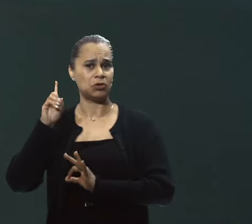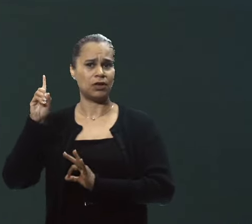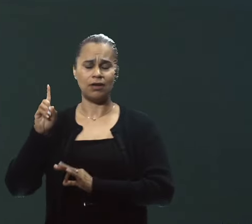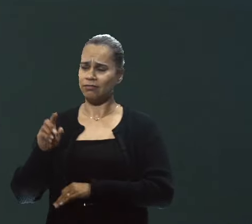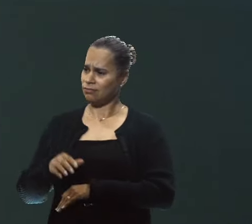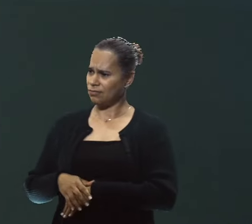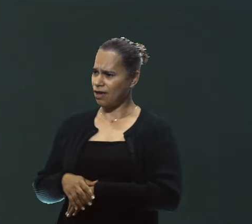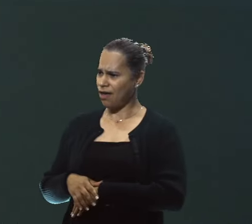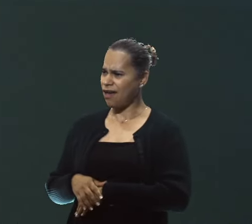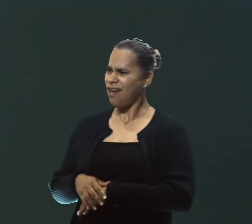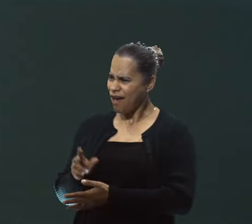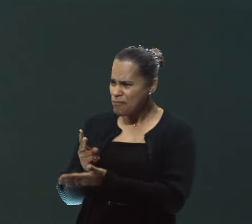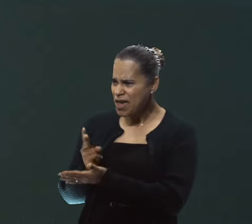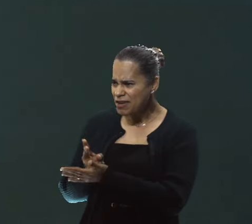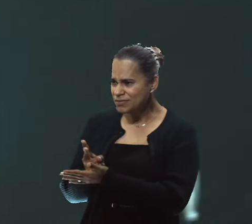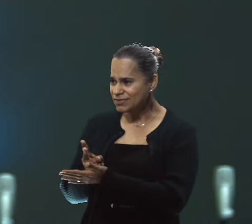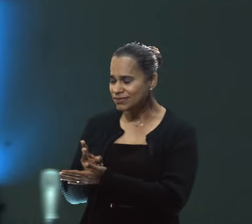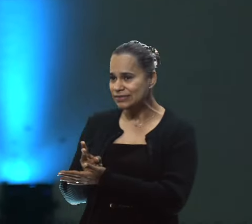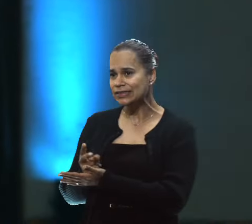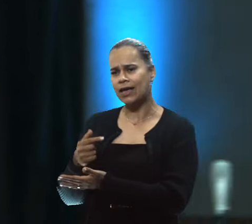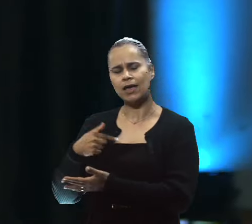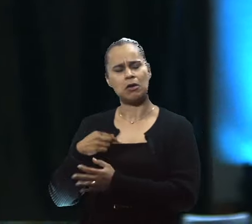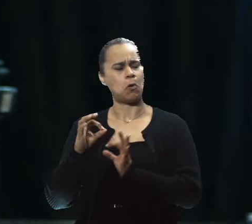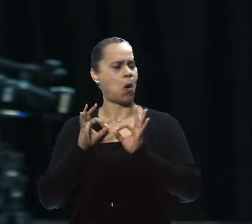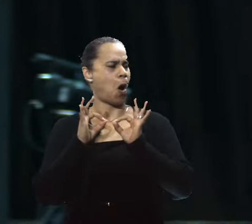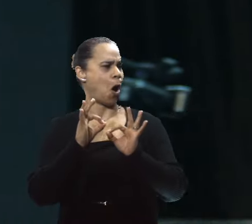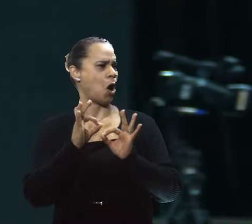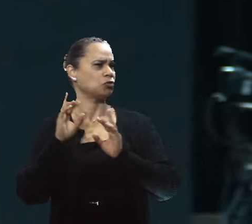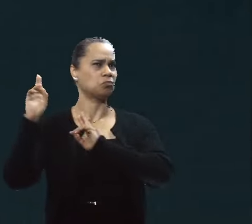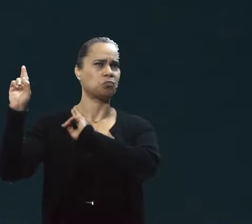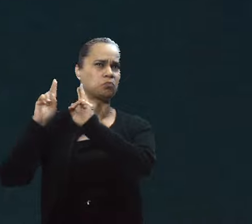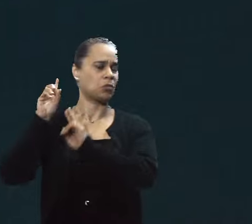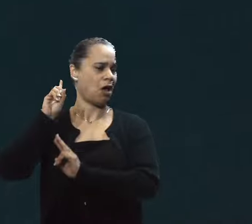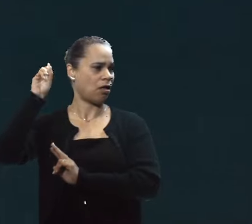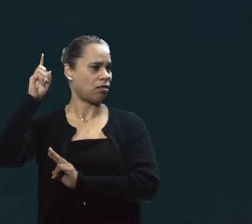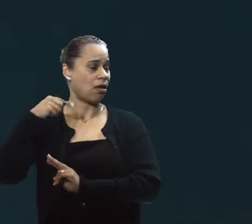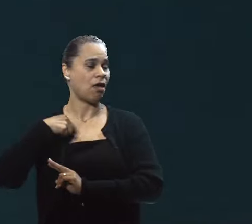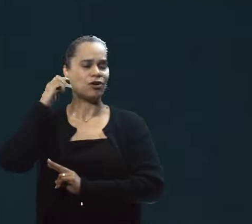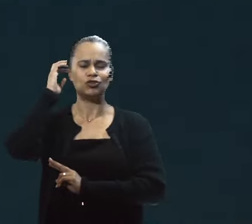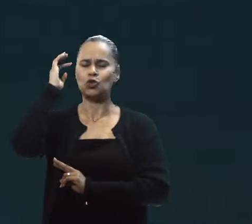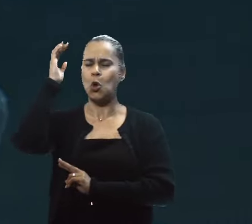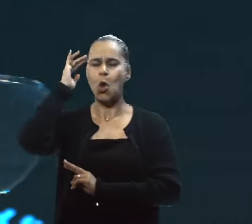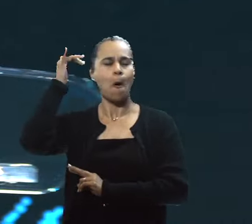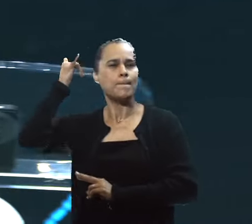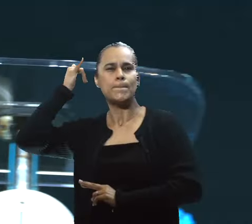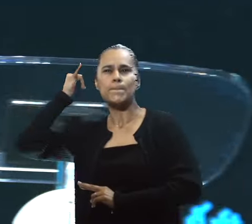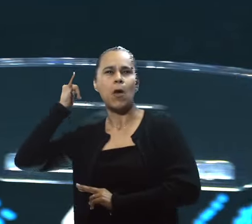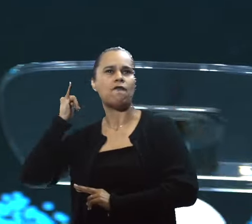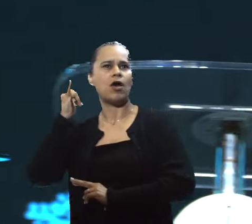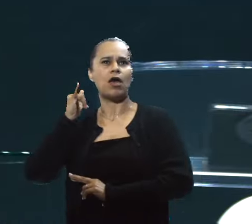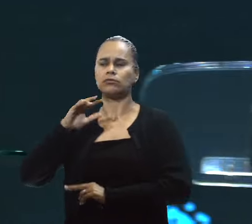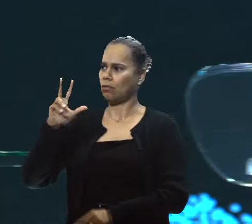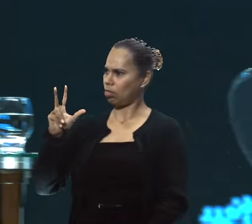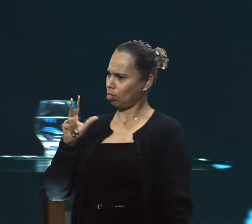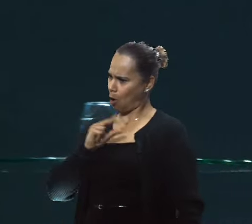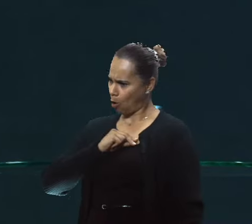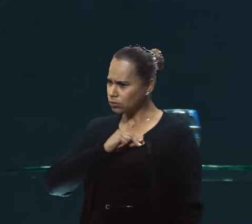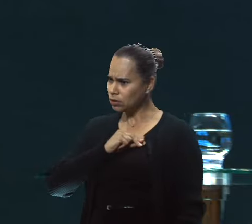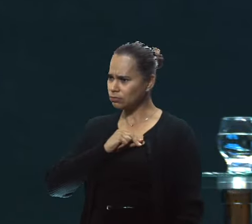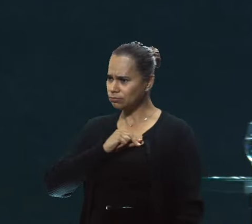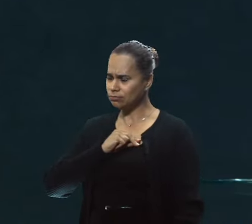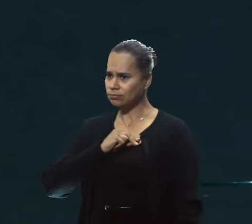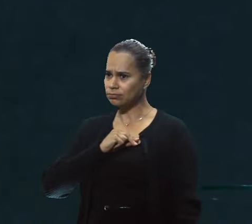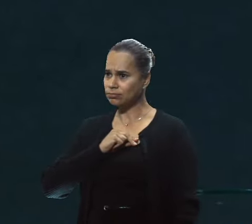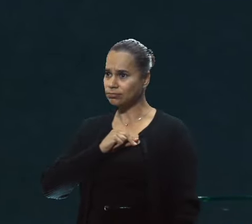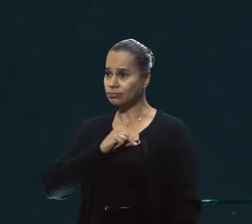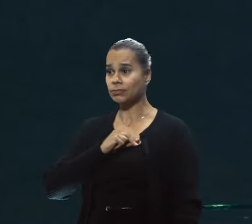mesmo? Eu estou muito bem. Eu estou tendo sonhos proféticos. Eu falei: nossa.